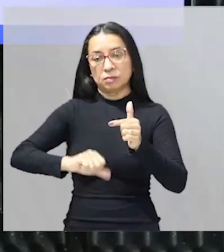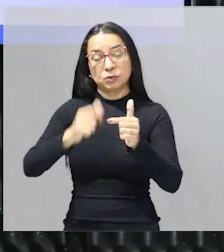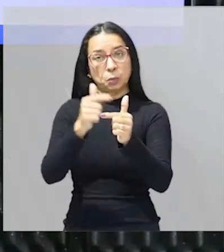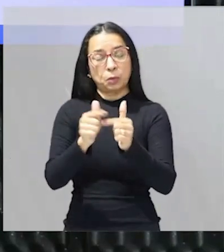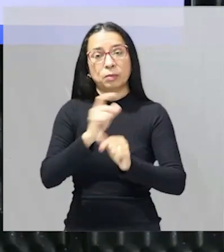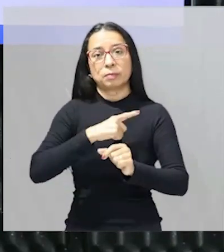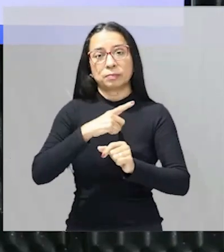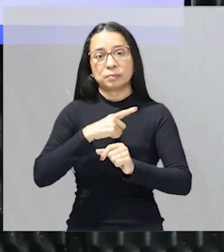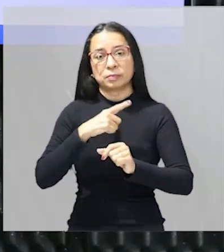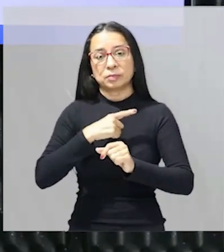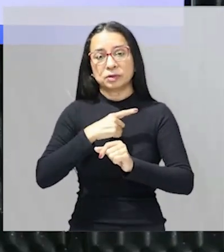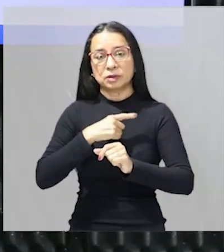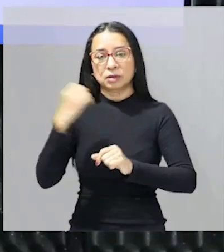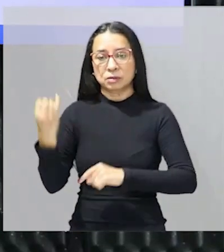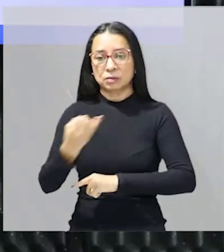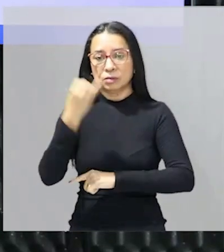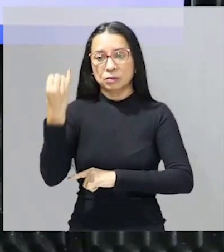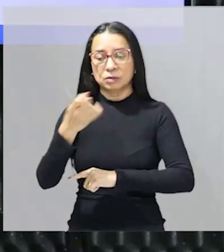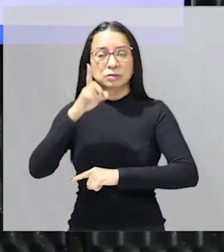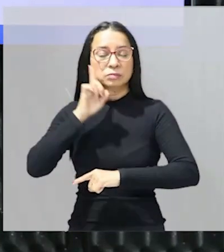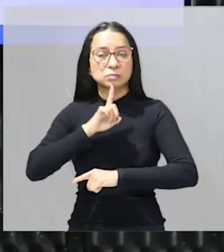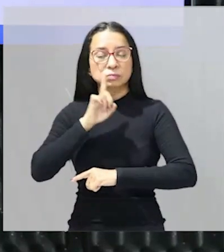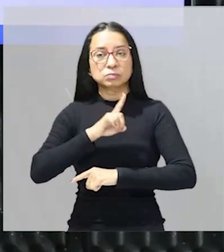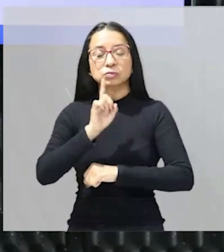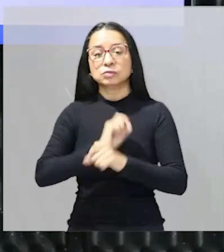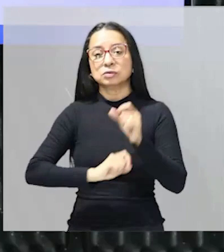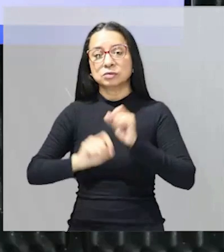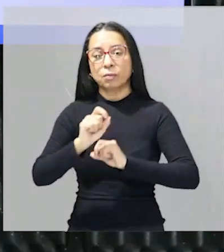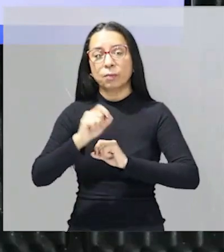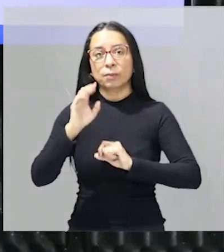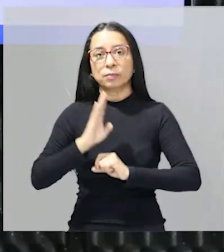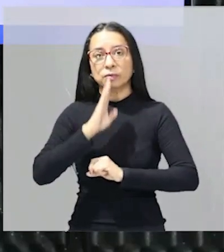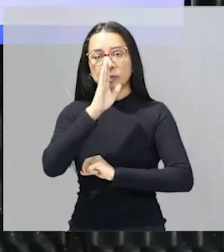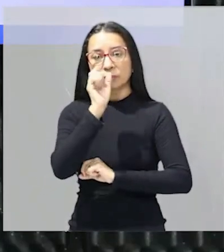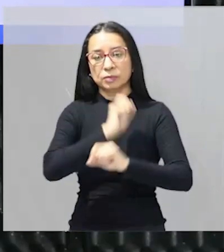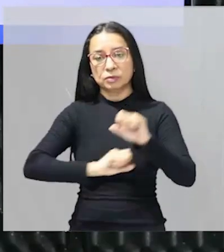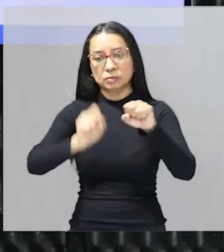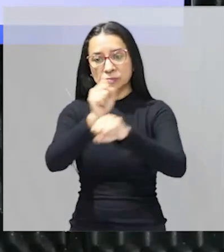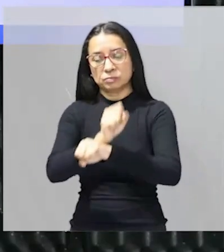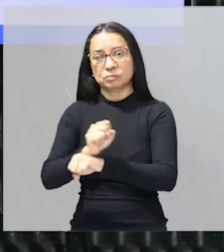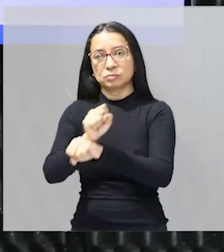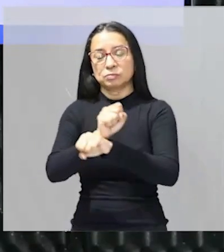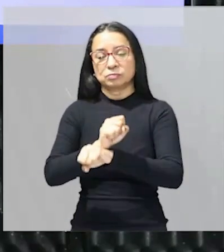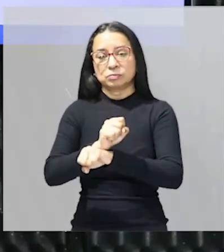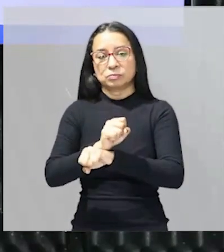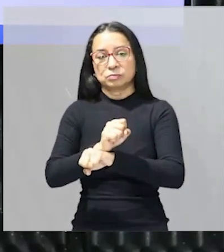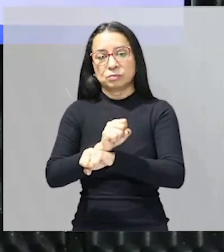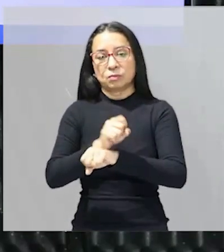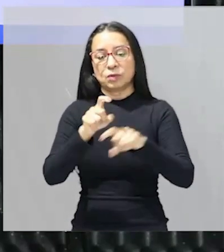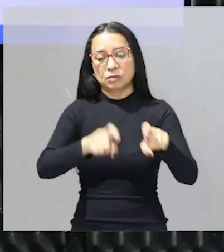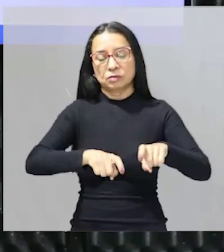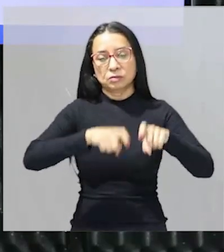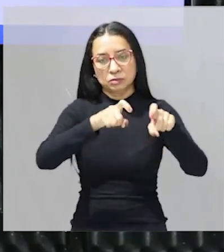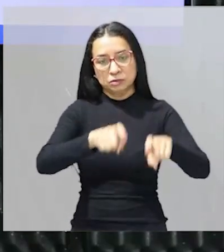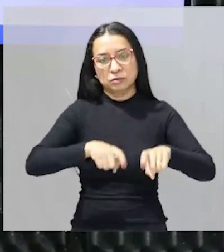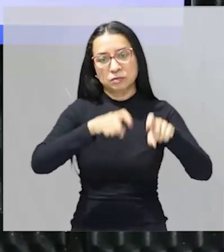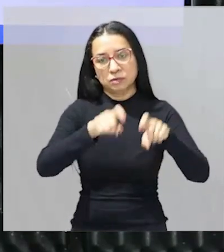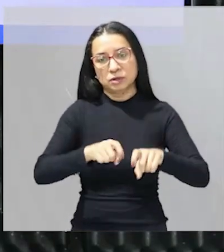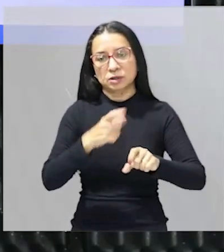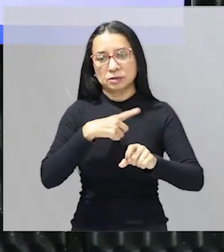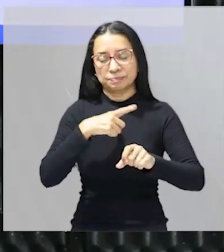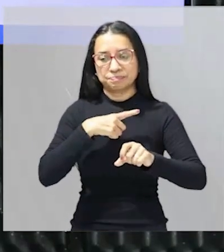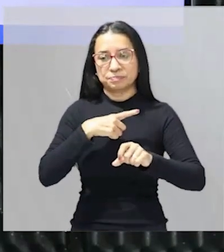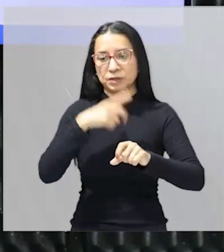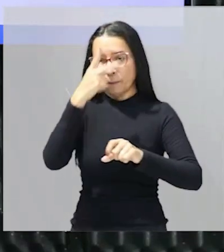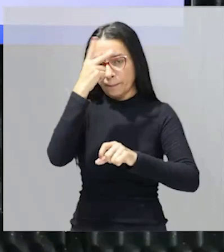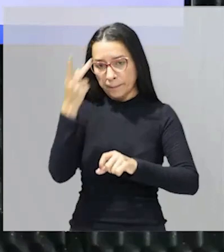dá prioridade nos Estados Unidos, principalmente para a chamada escravidão de fazendas reprodutoras de escravos. Então,